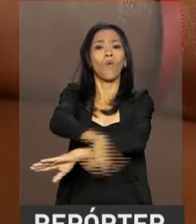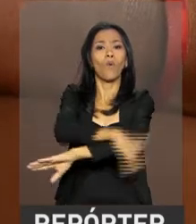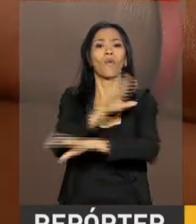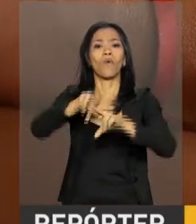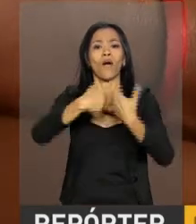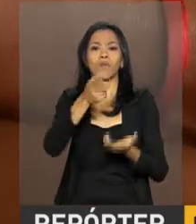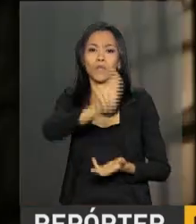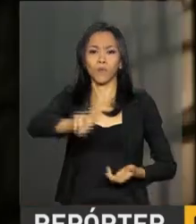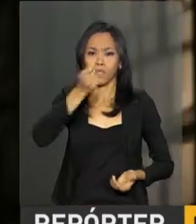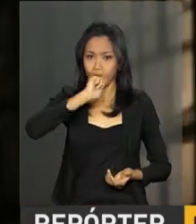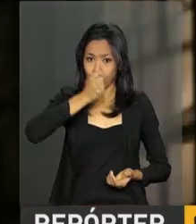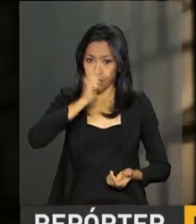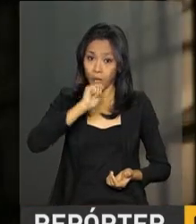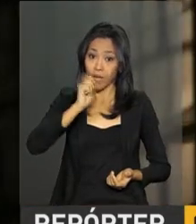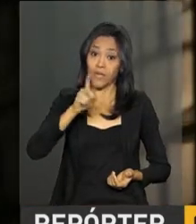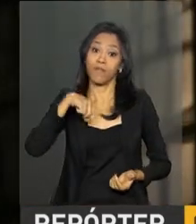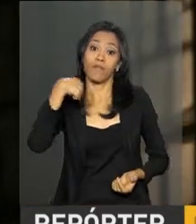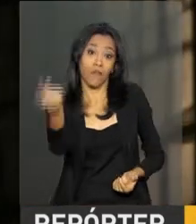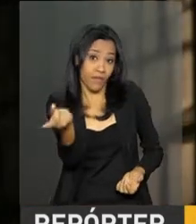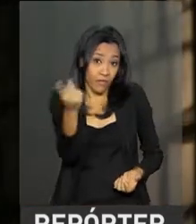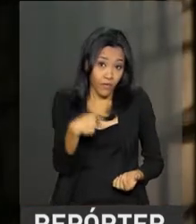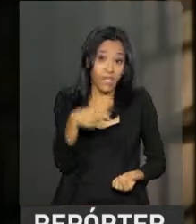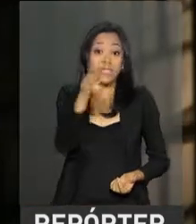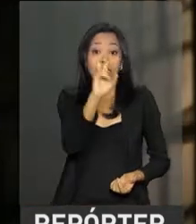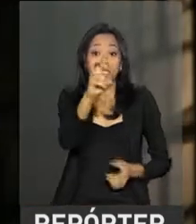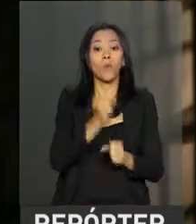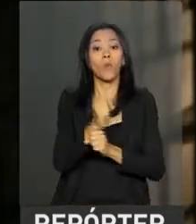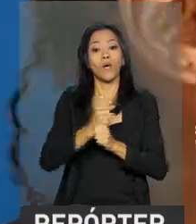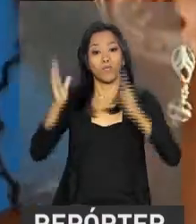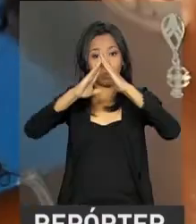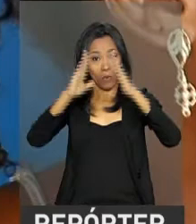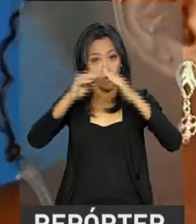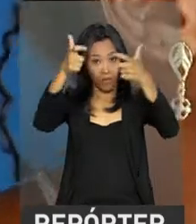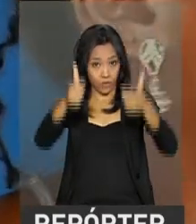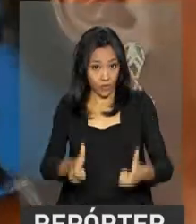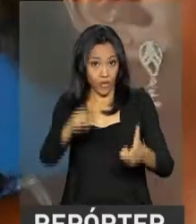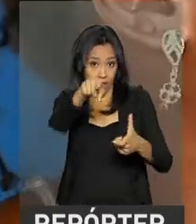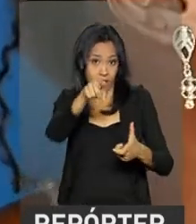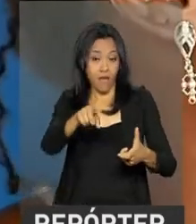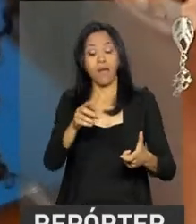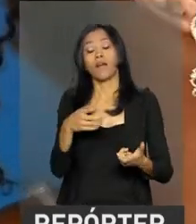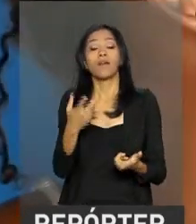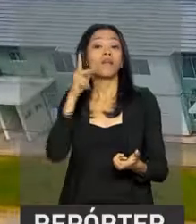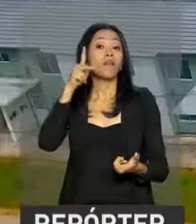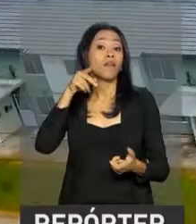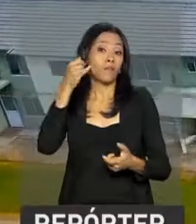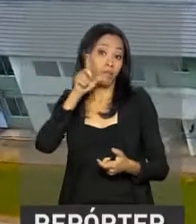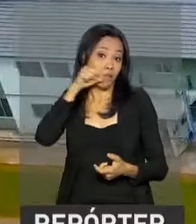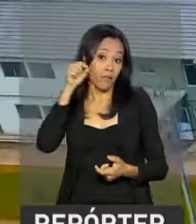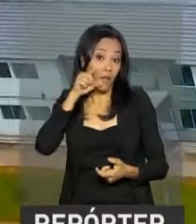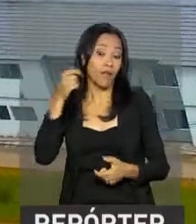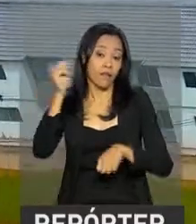drogas e, entre idas e vindas, há 5 anos, vive nesse albergue em Maceió. Agora, Jéssica vai ter endereço fixo em